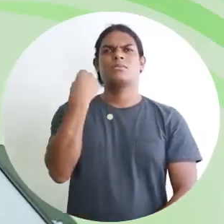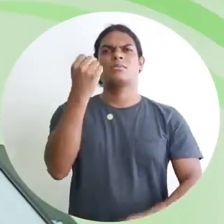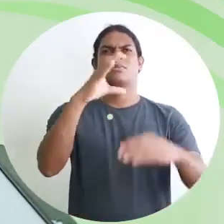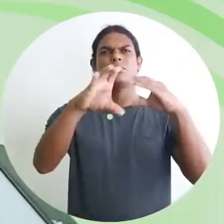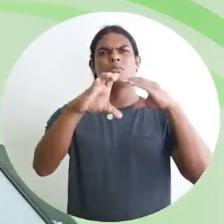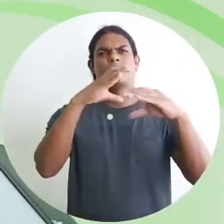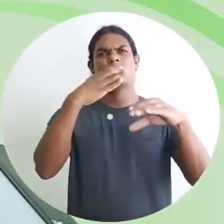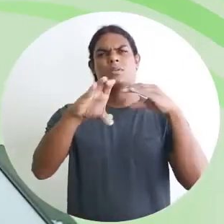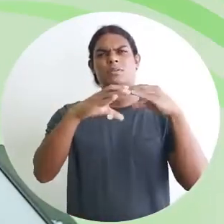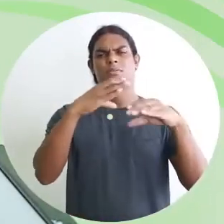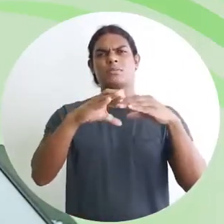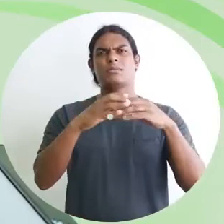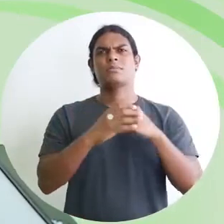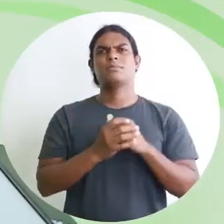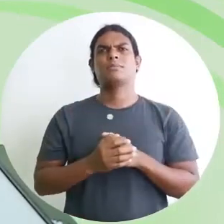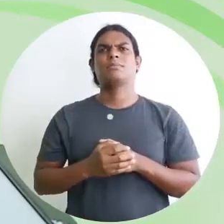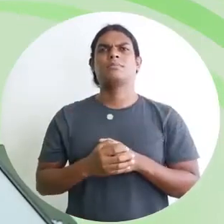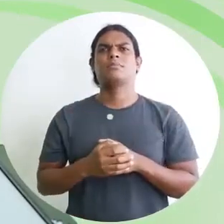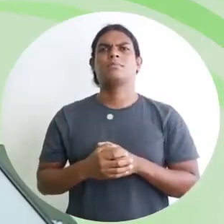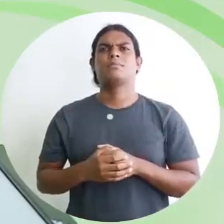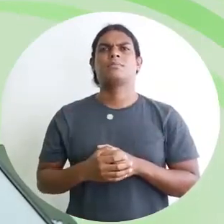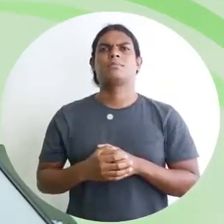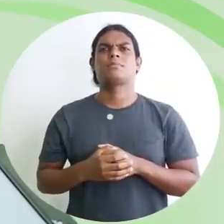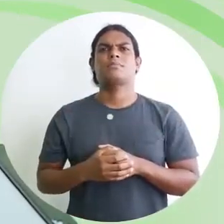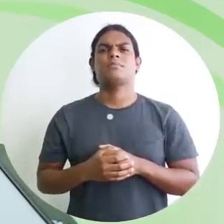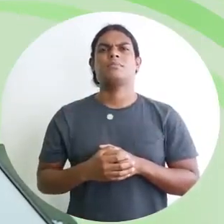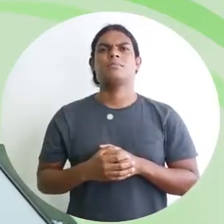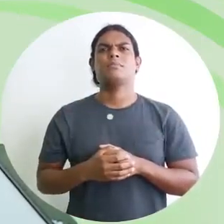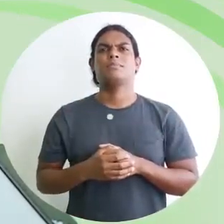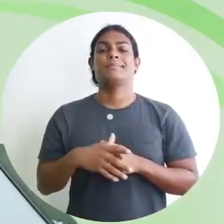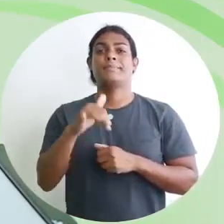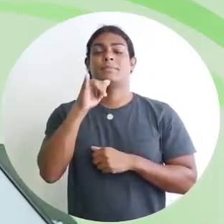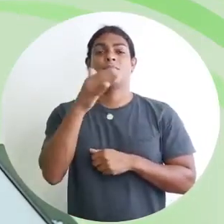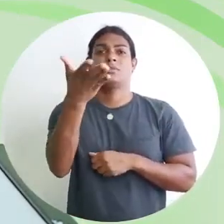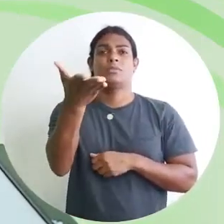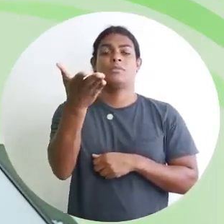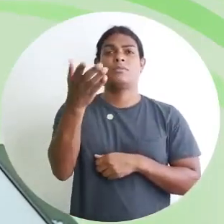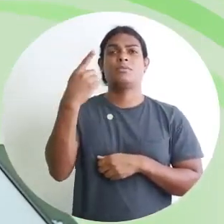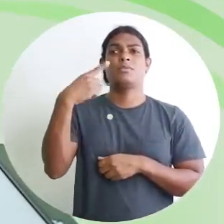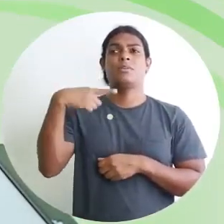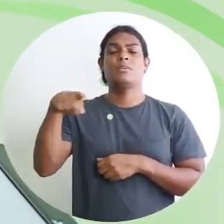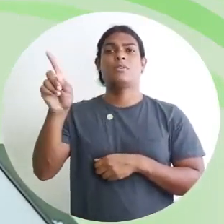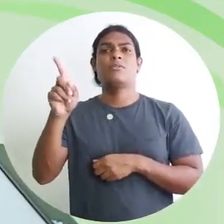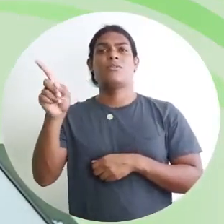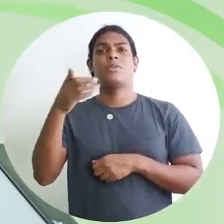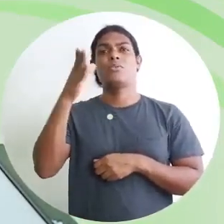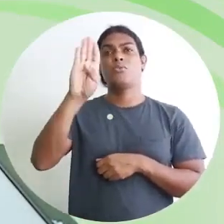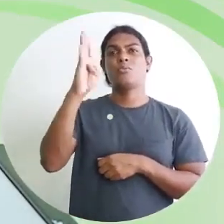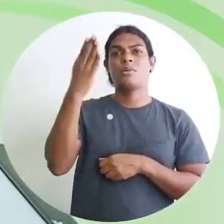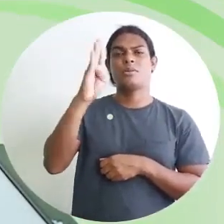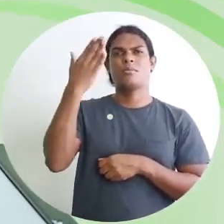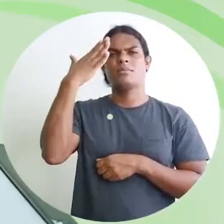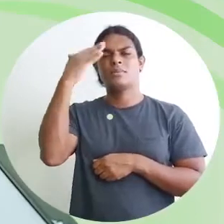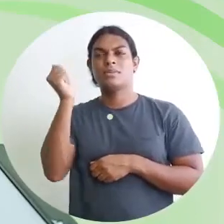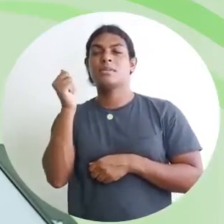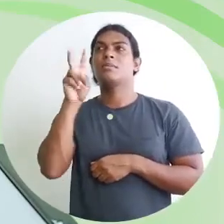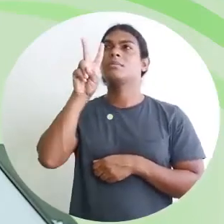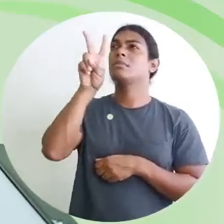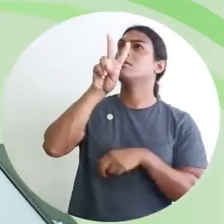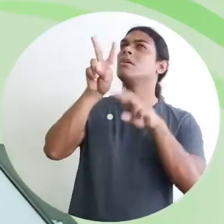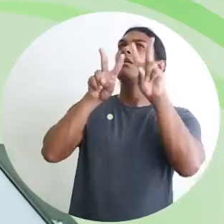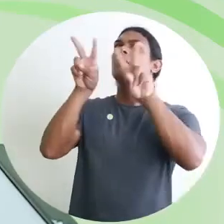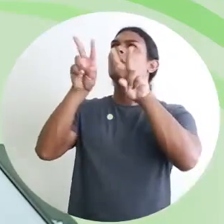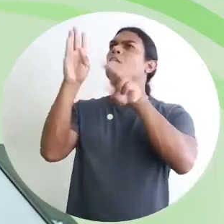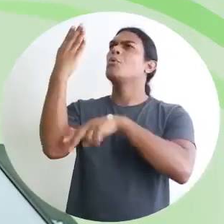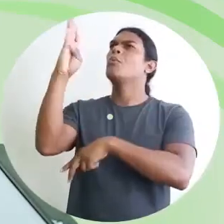pictórica. E aí, para você entender bem, o símbolo de comunicação pictórica, vou dar um exemplo. Quando você vai no banheiro, você sabe quando é masculino e feminino, porque lá tem um símbolo